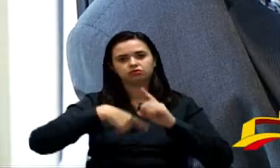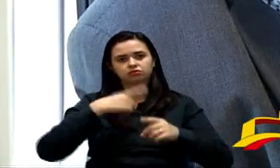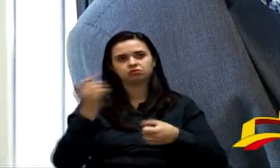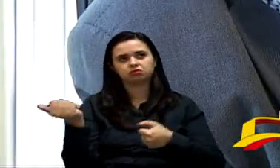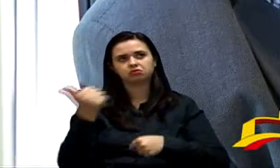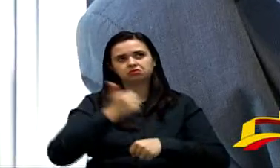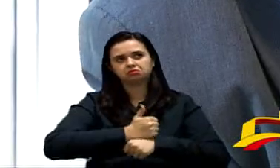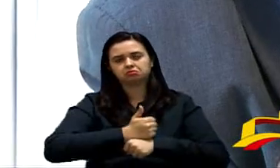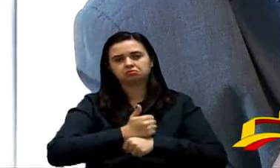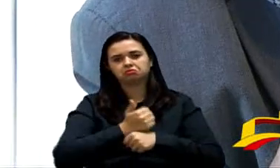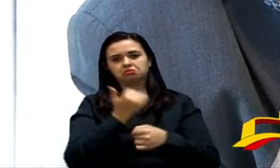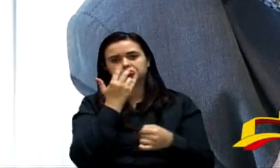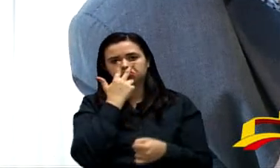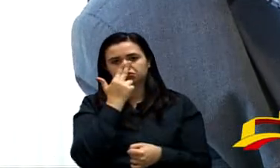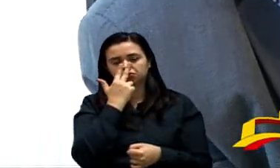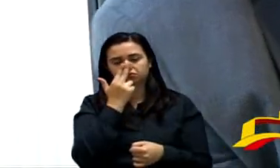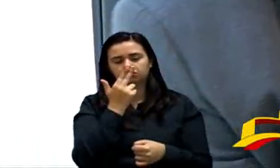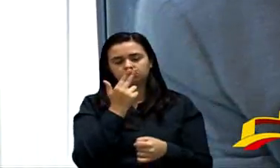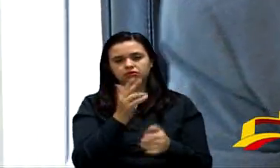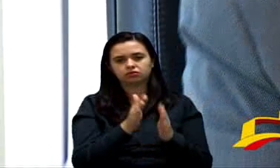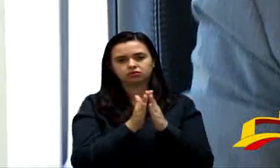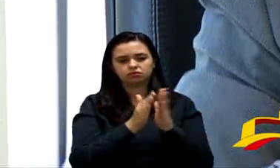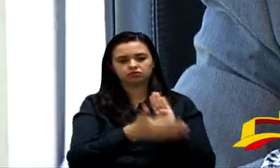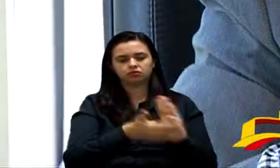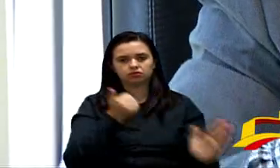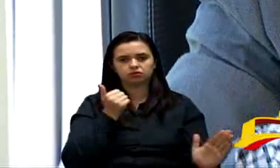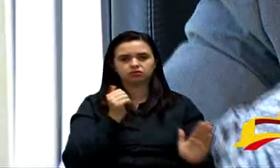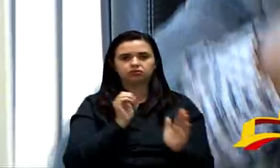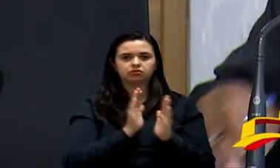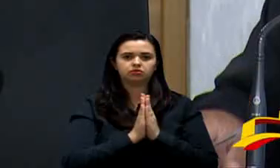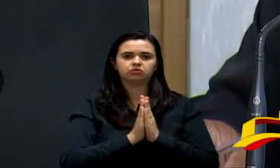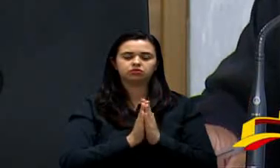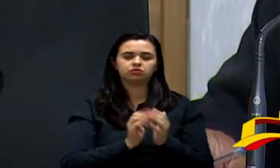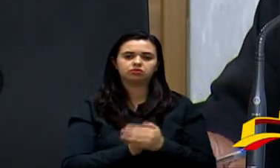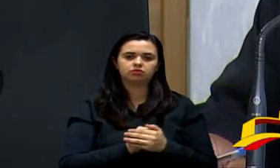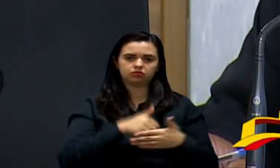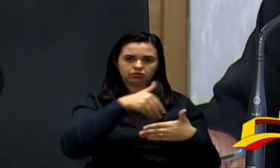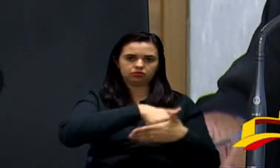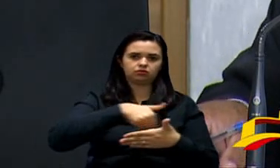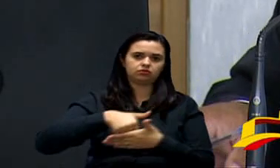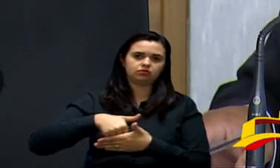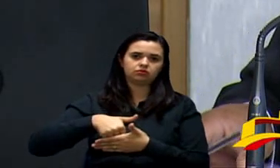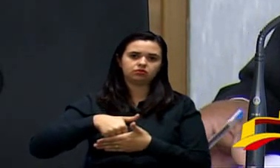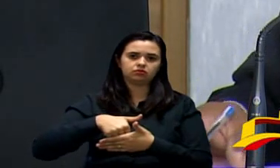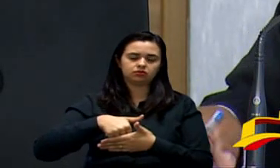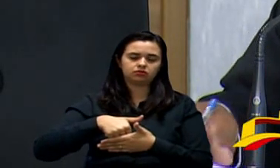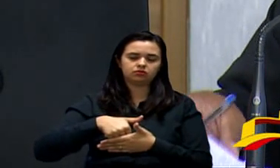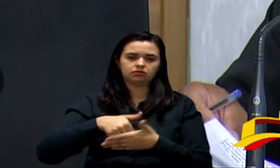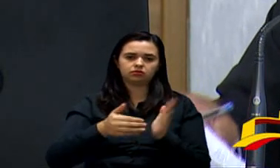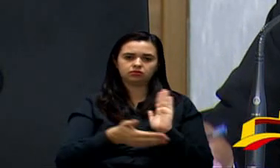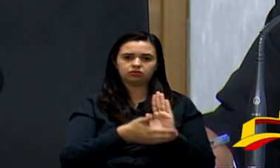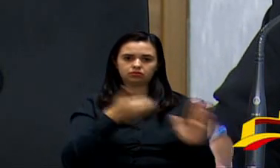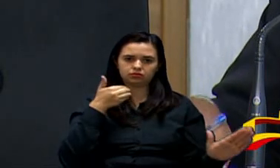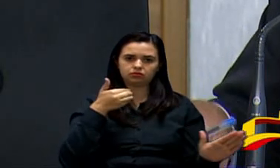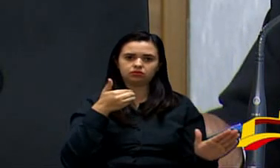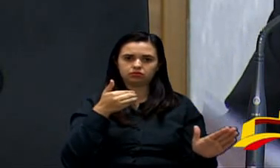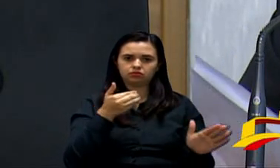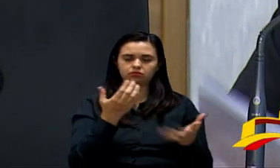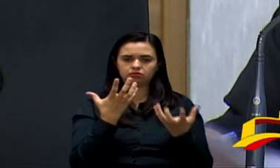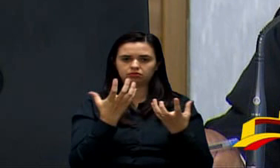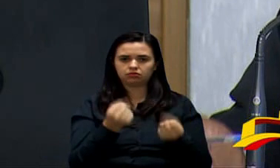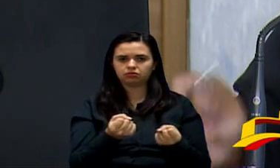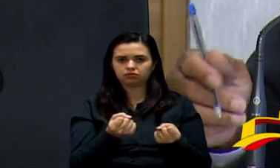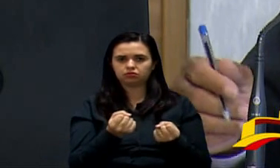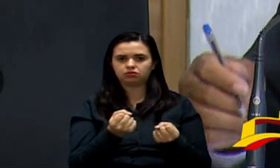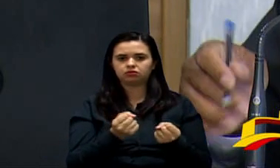substitutivo ou algo parecido. Então, peço a retirada provisoriamente. Obrigado, senhor presidente. Eu coloco em votação a retirada por tempo determinado. Os vereadores que